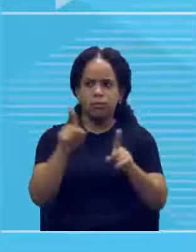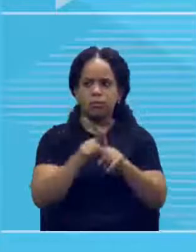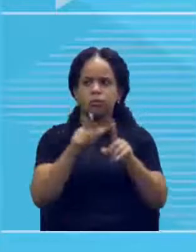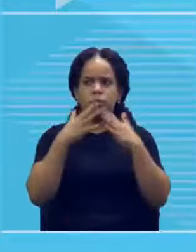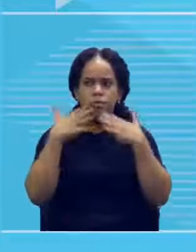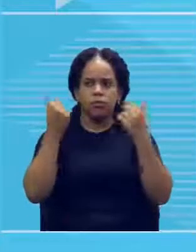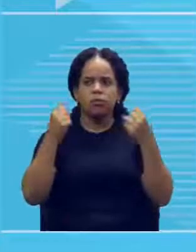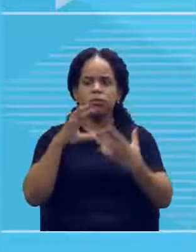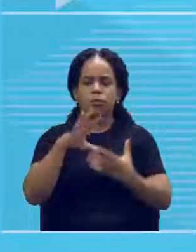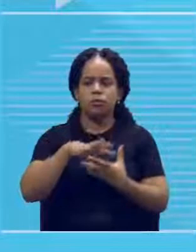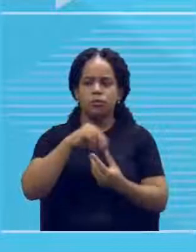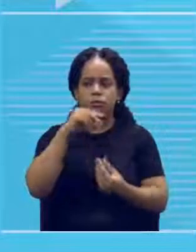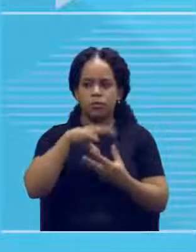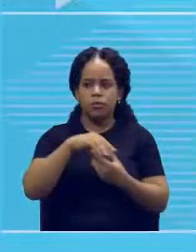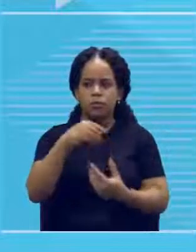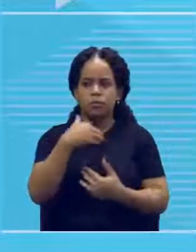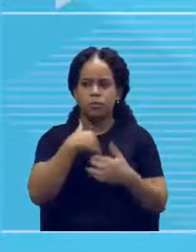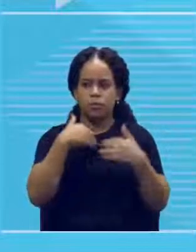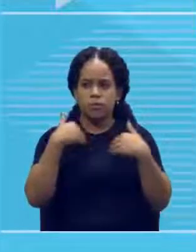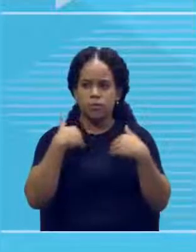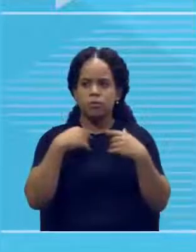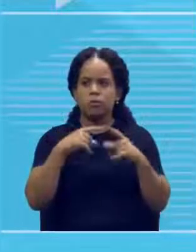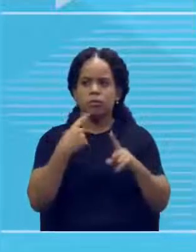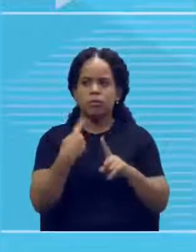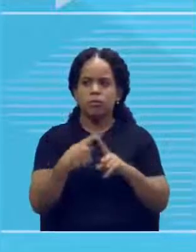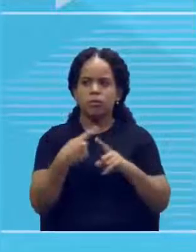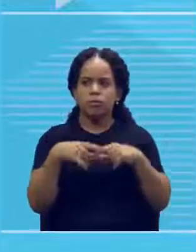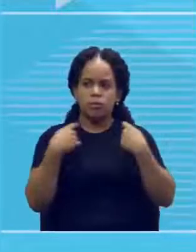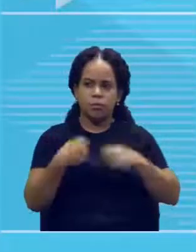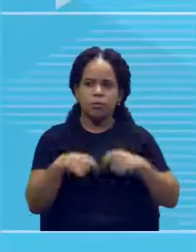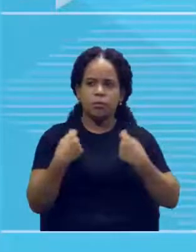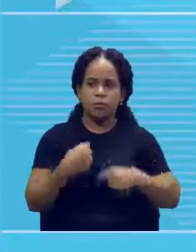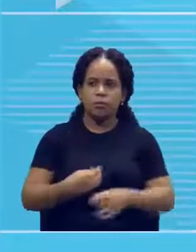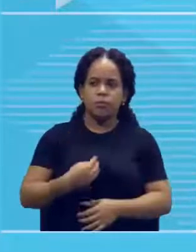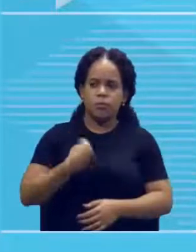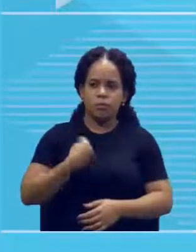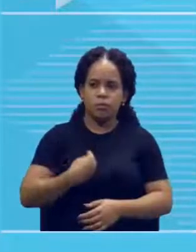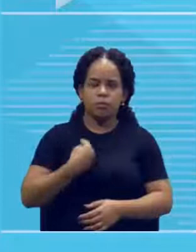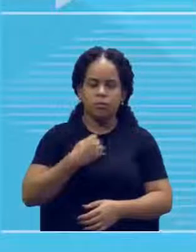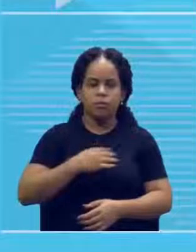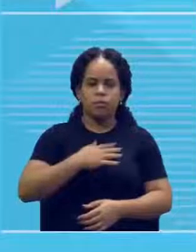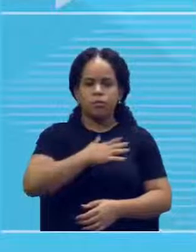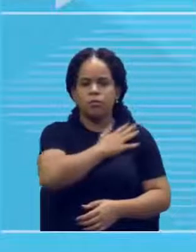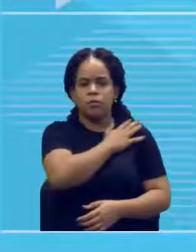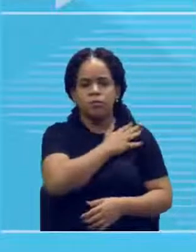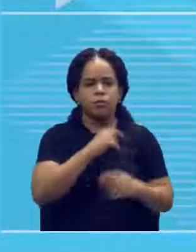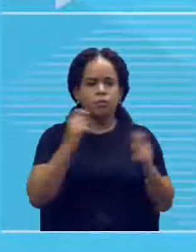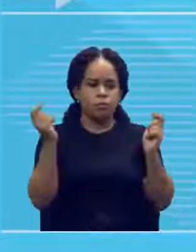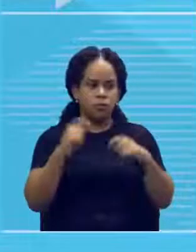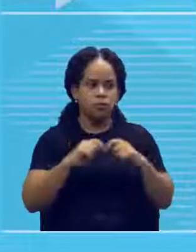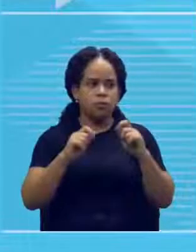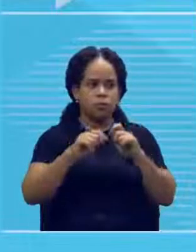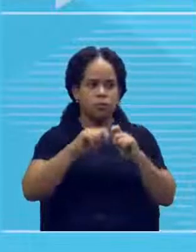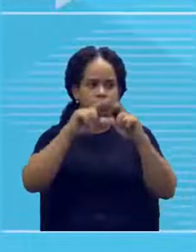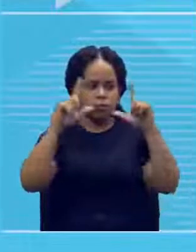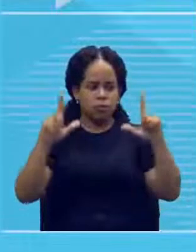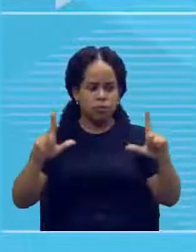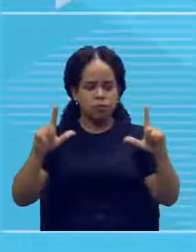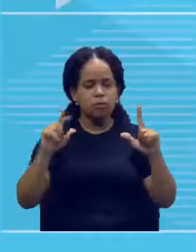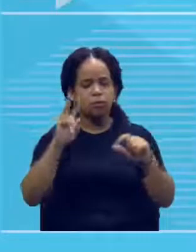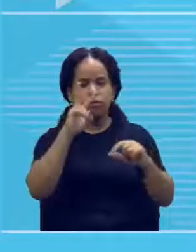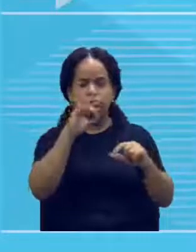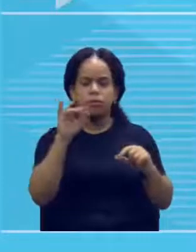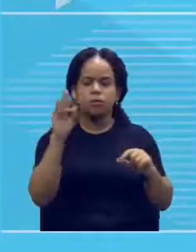lhes daria a agilidade necessária para a vida militar. Certo? Pode deixar aí no slide, turma. Já já vocês vão ver aí